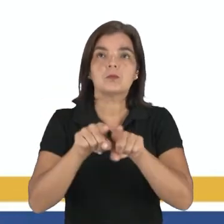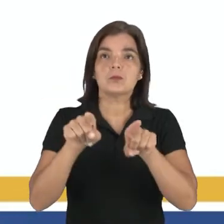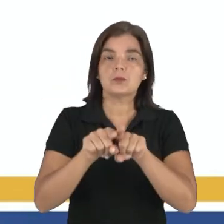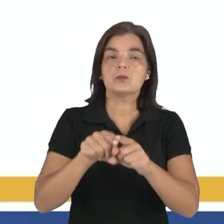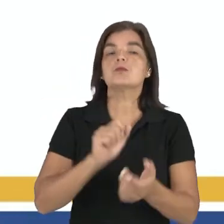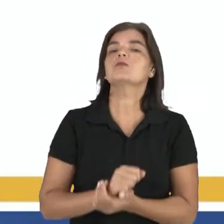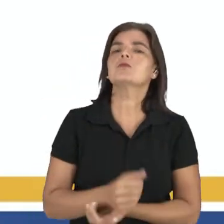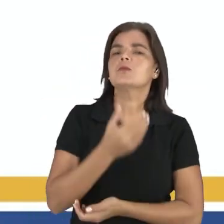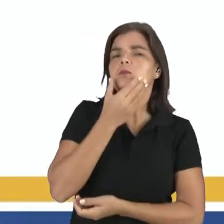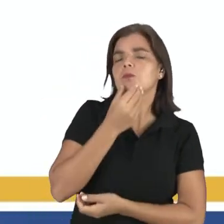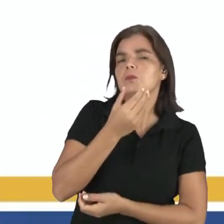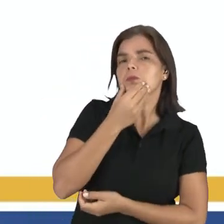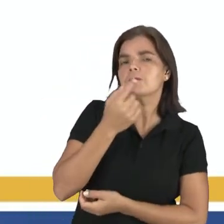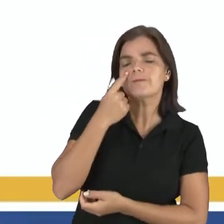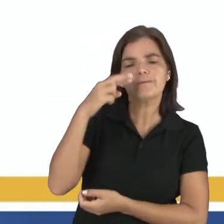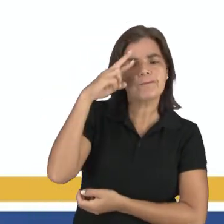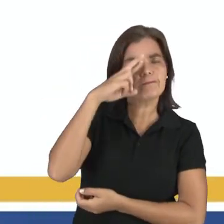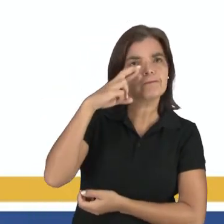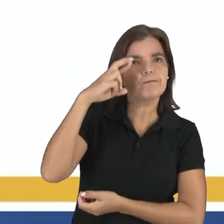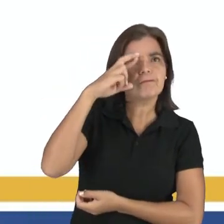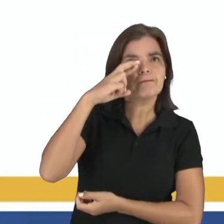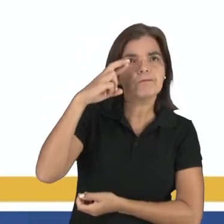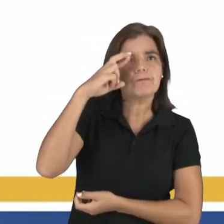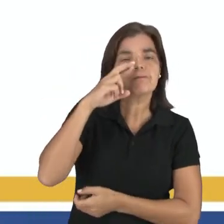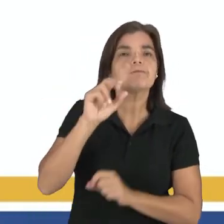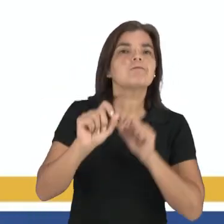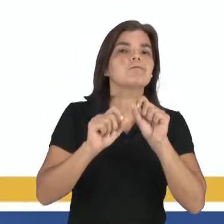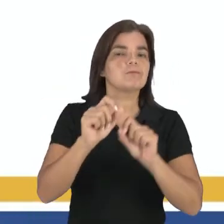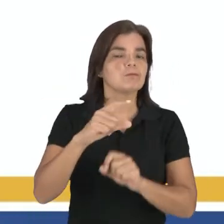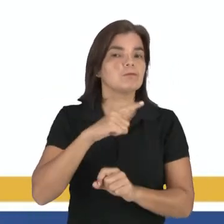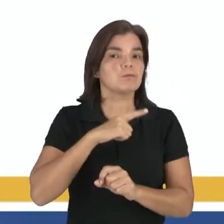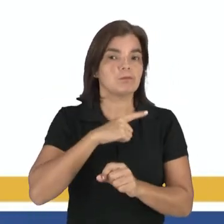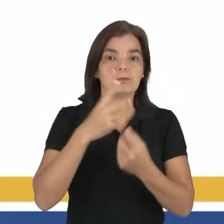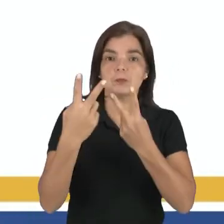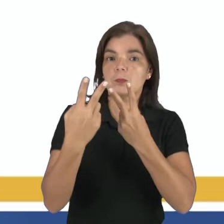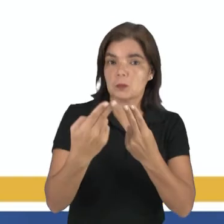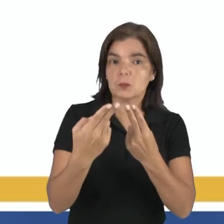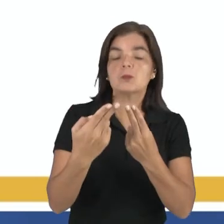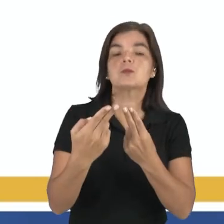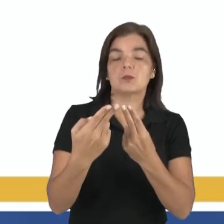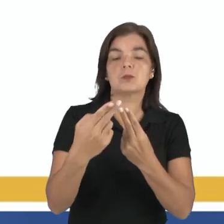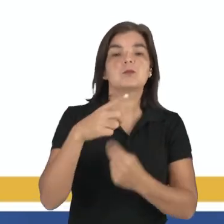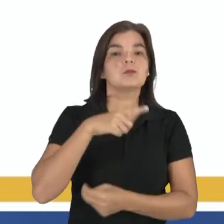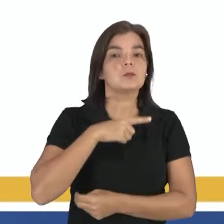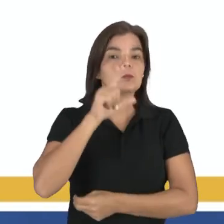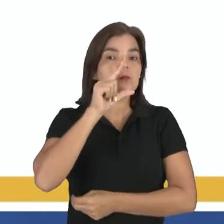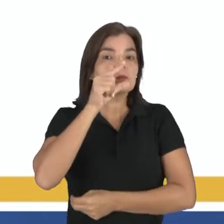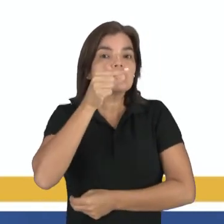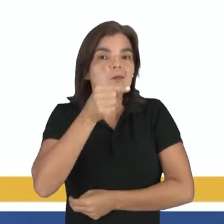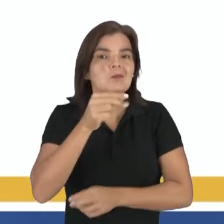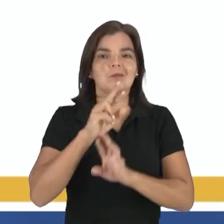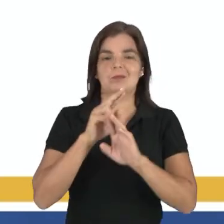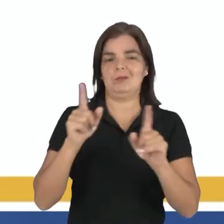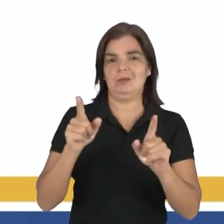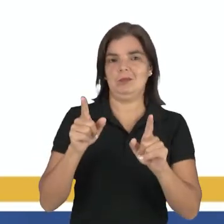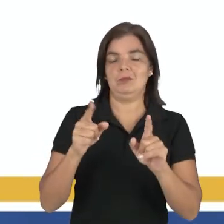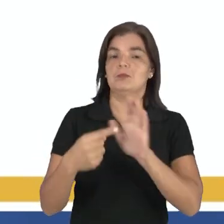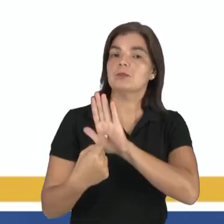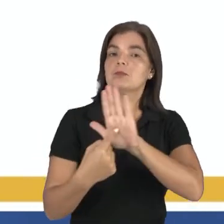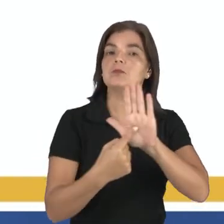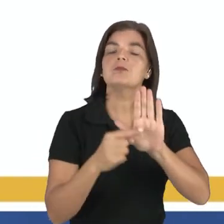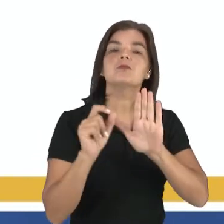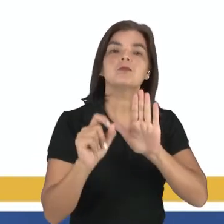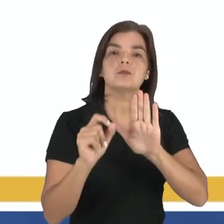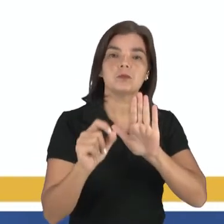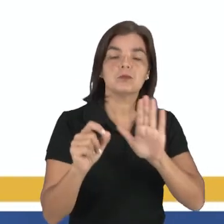que Charles Darwin observou que elas eram da mesma espécie, porém possuíam bicos diferentes. Isso demonstra